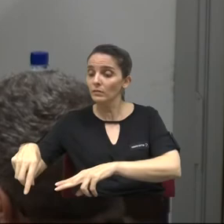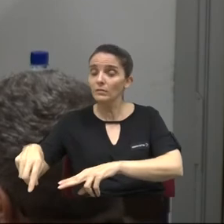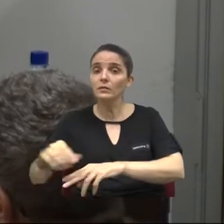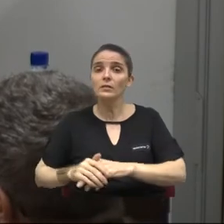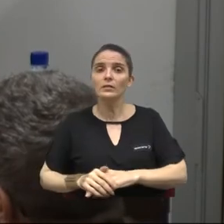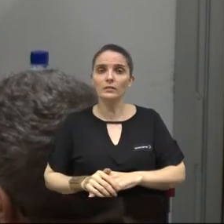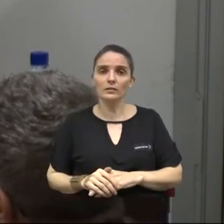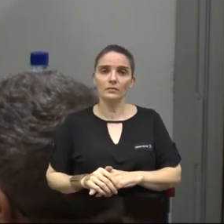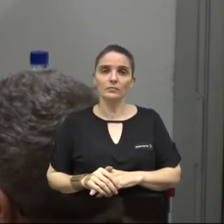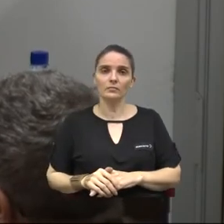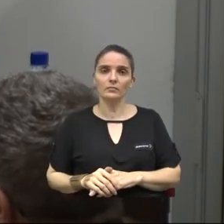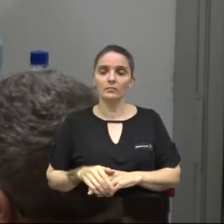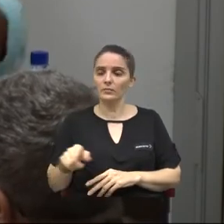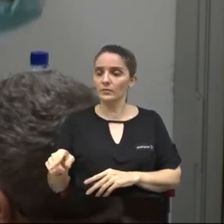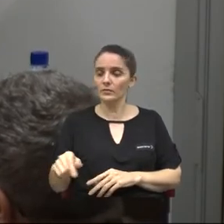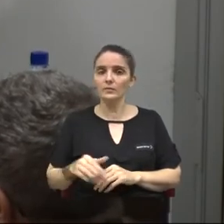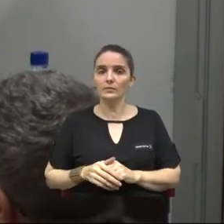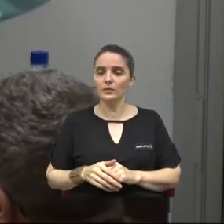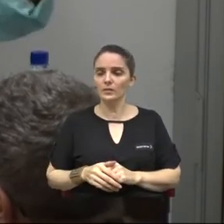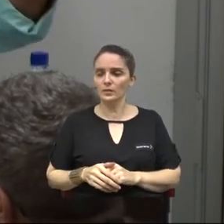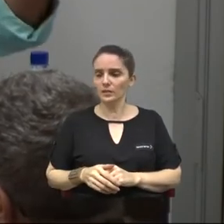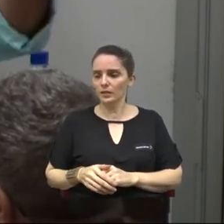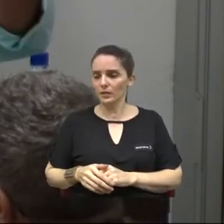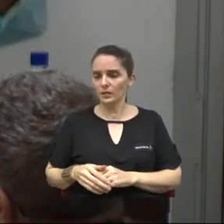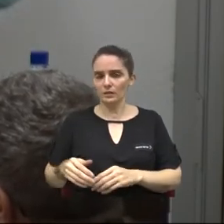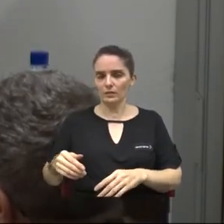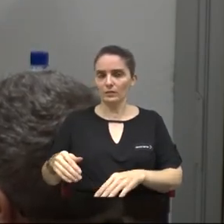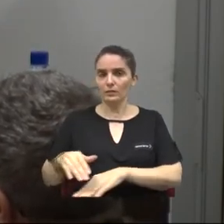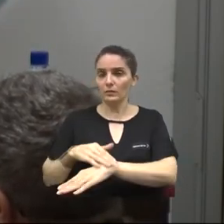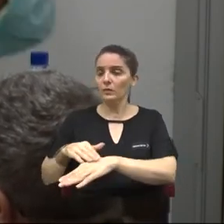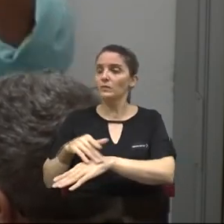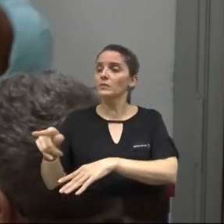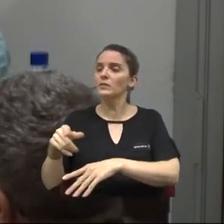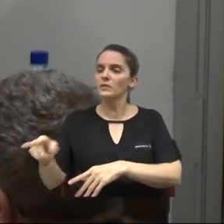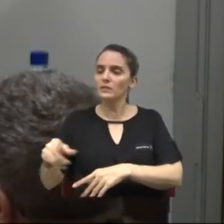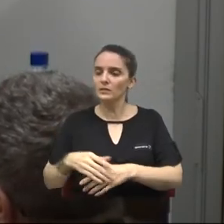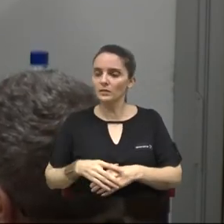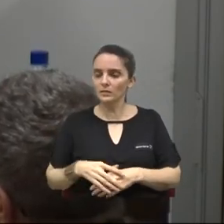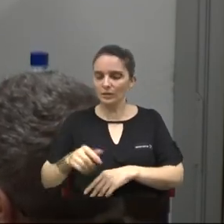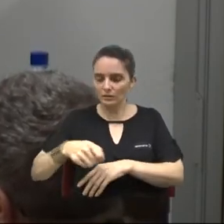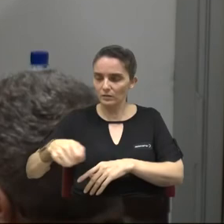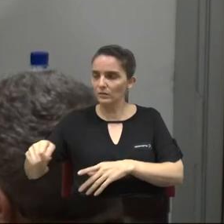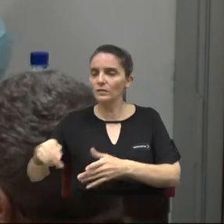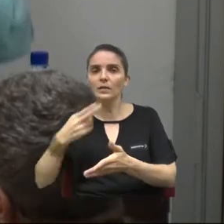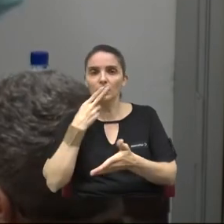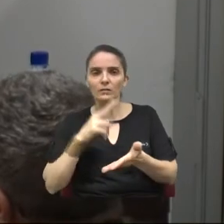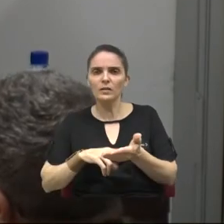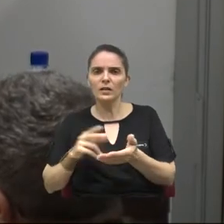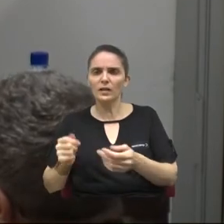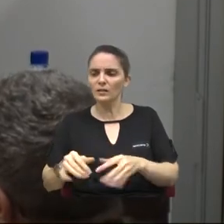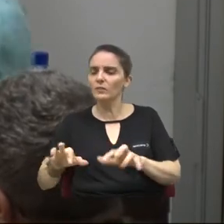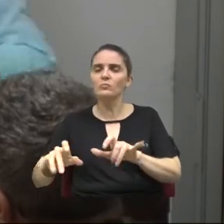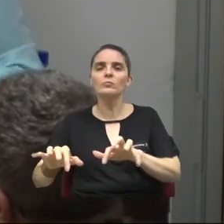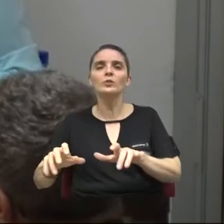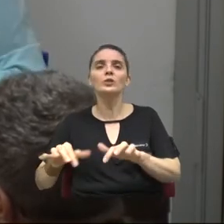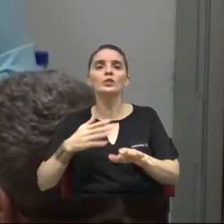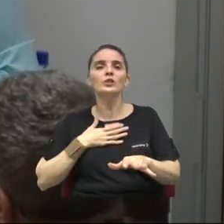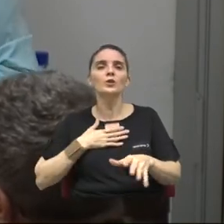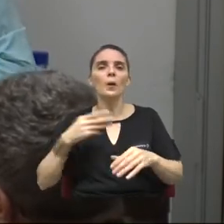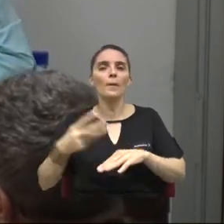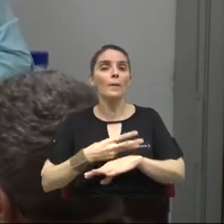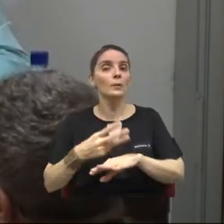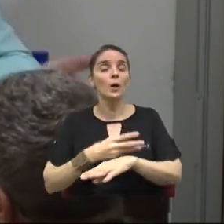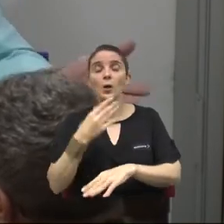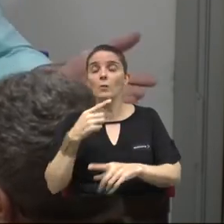ser o meu divã, vou confessar tudo para você. Não, agora você me ouve. Não, agora você escreve essa carta para mim. Digita no meu WhatsApp, porque eu